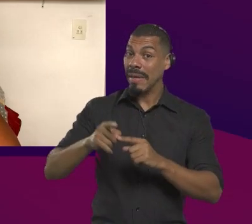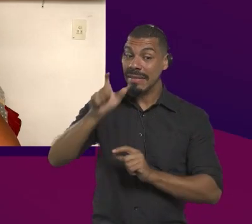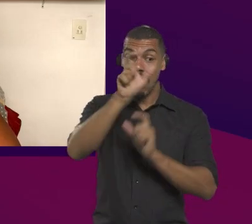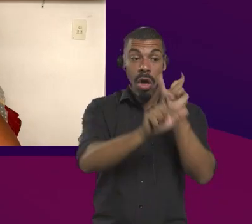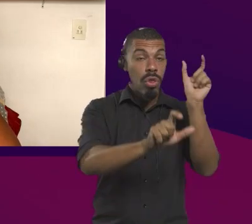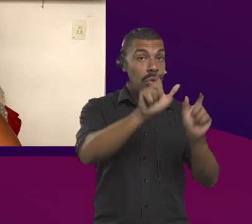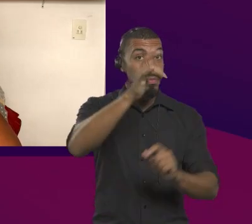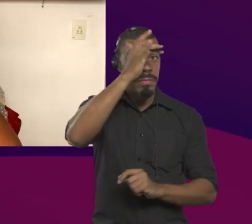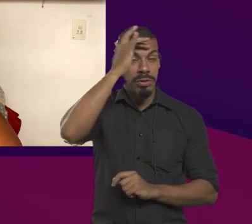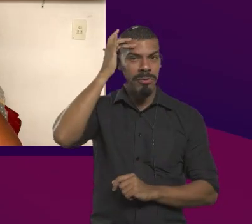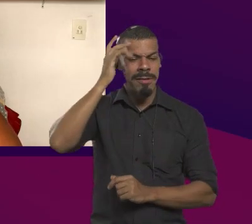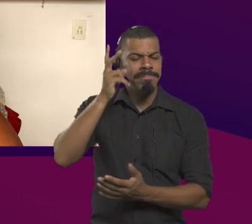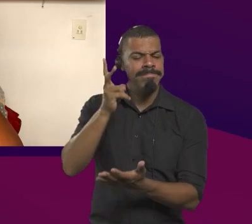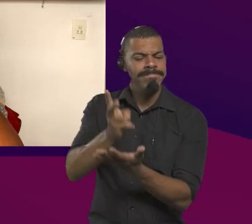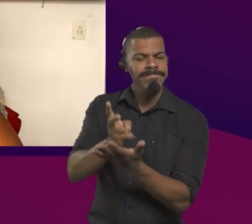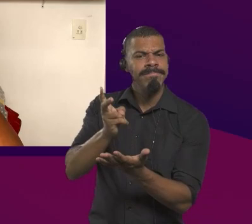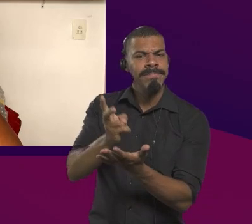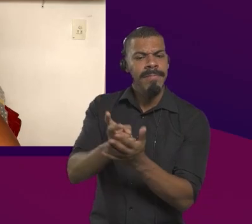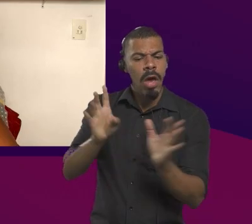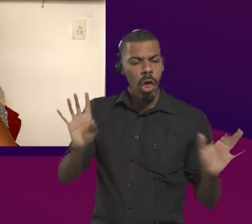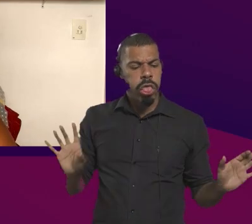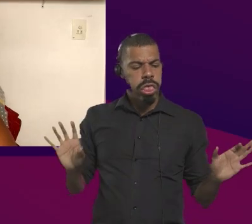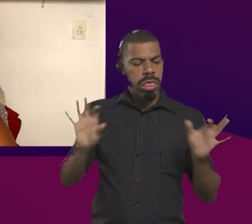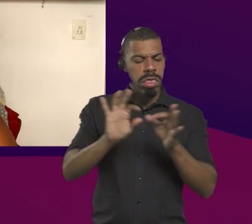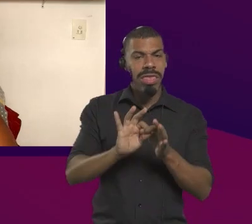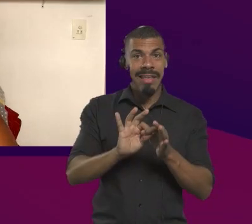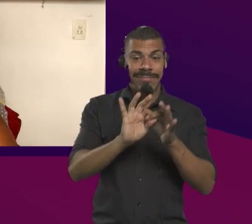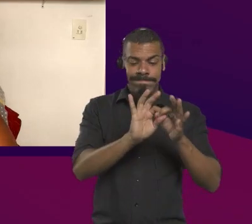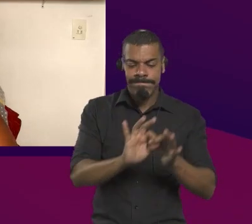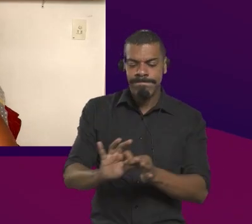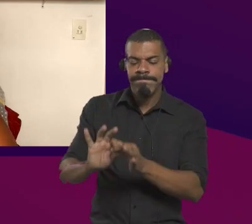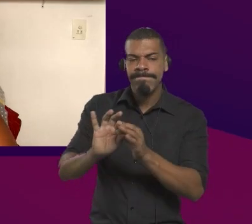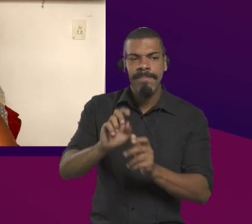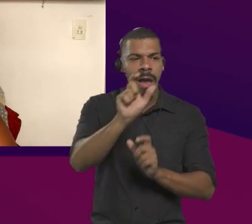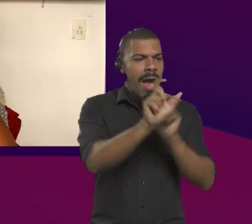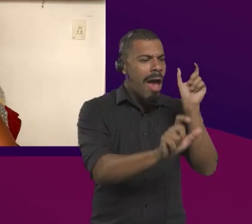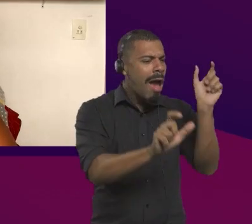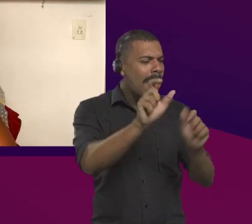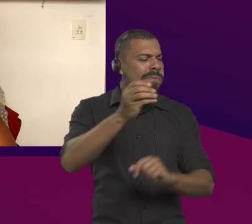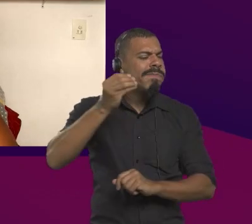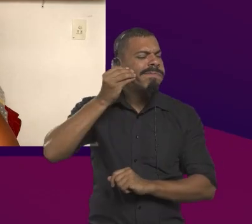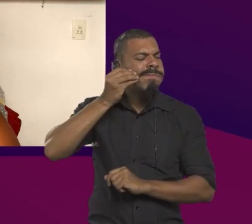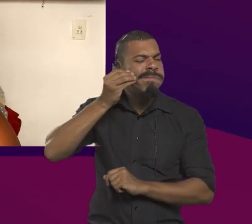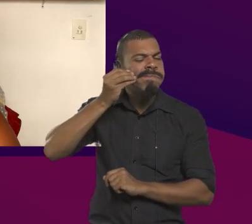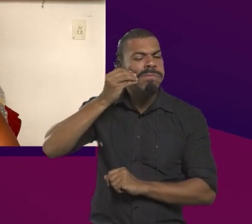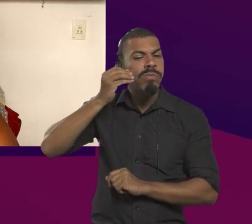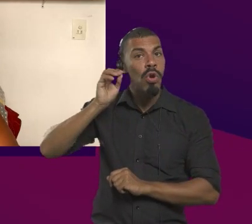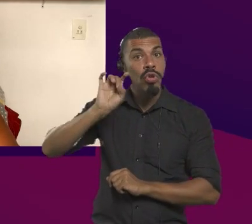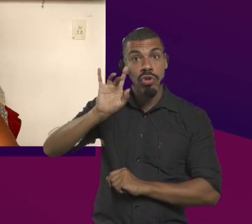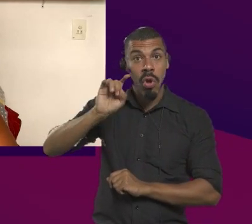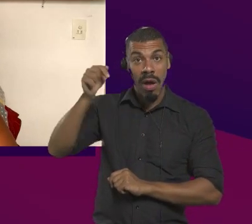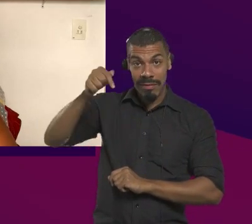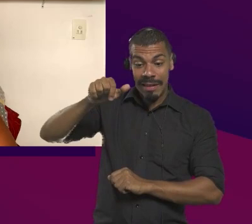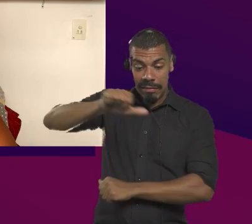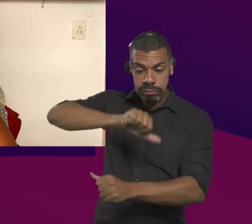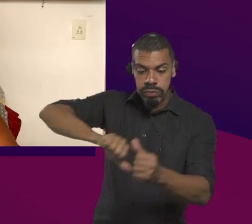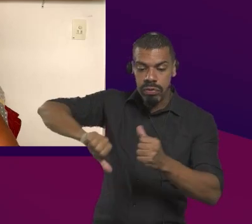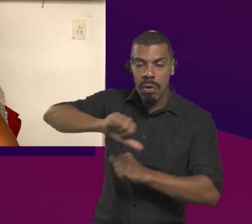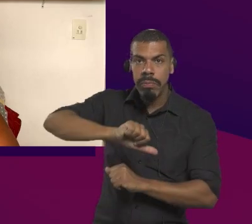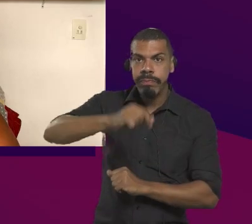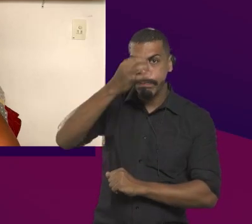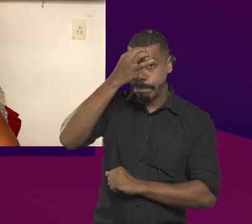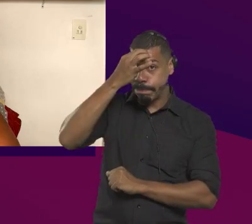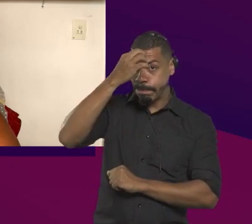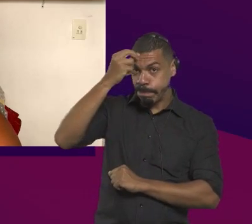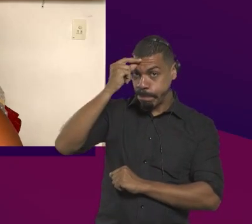outros, né? Eu sempre quis unir as pessoas e tentar pensar que a gente, só assim a gente consegue mudar, entendeu? Então, acho que tem que pensar